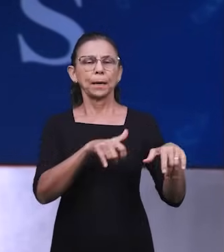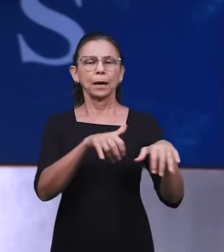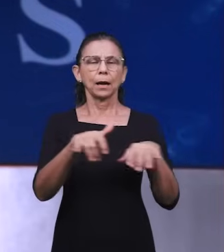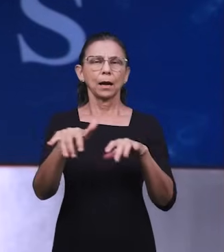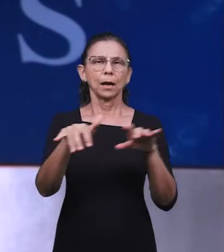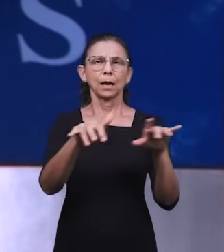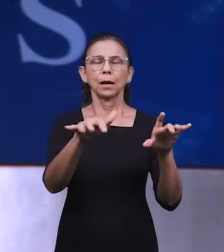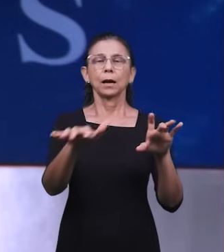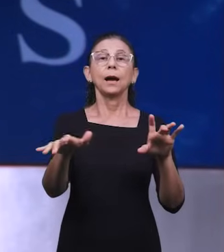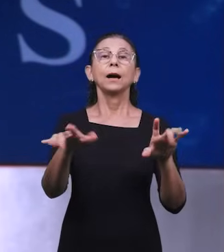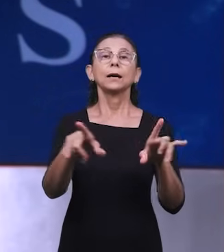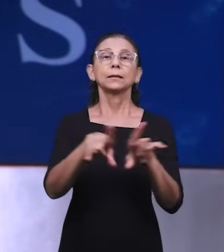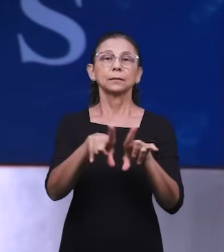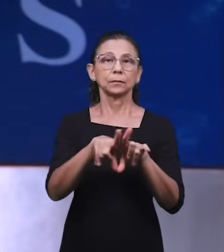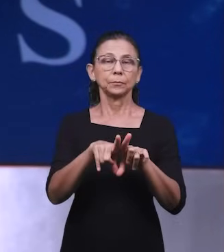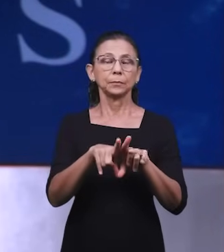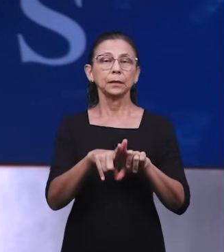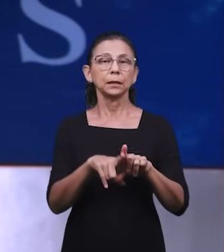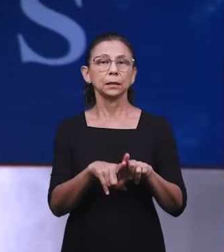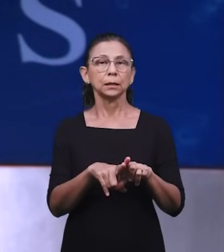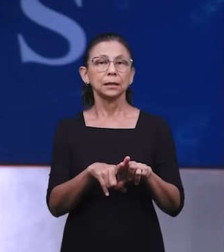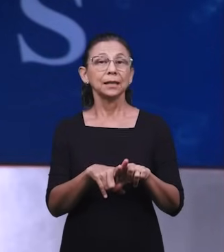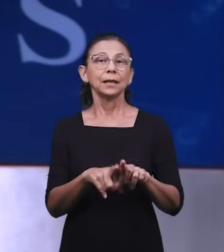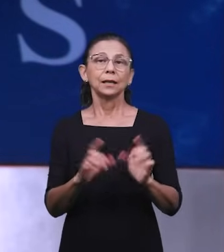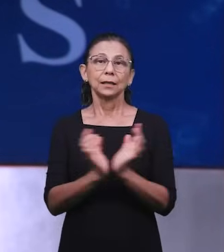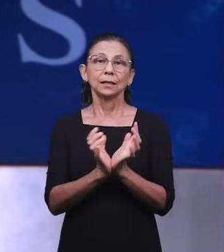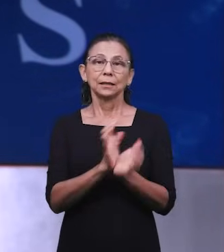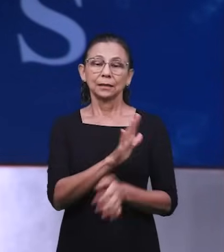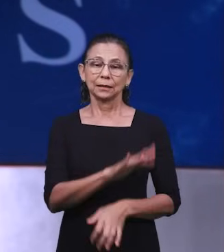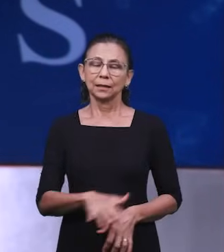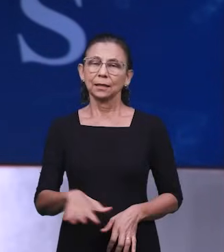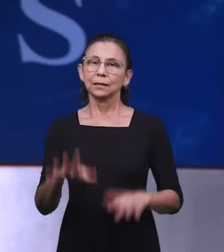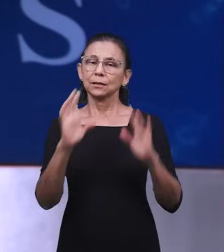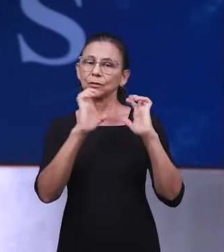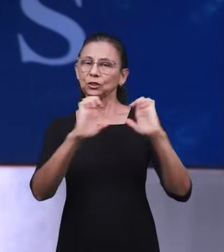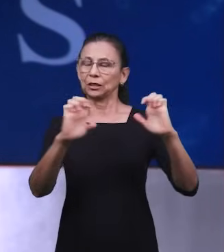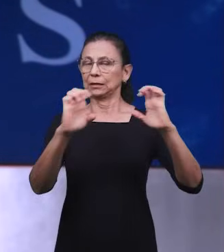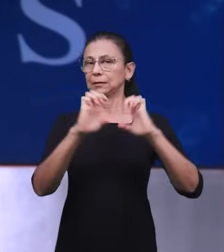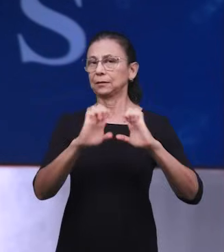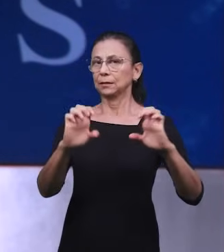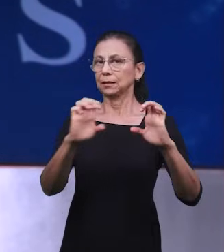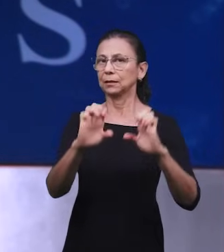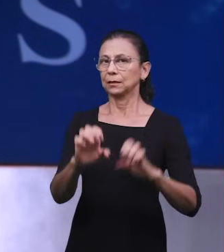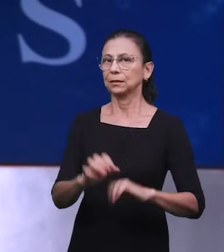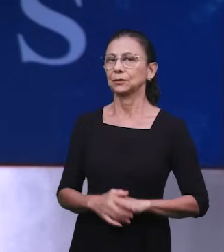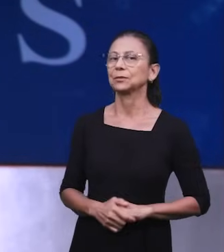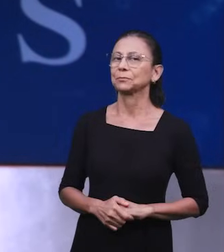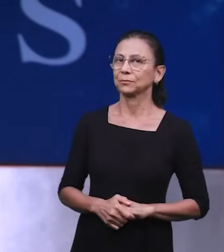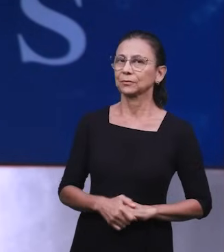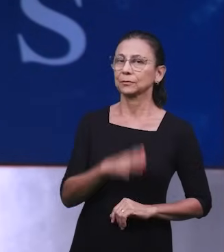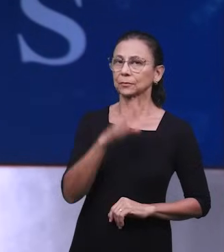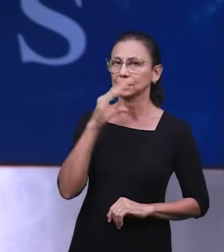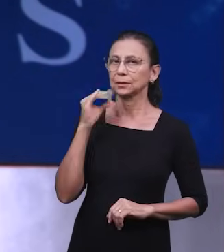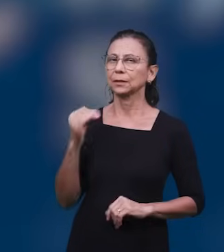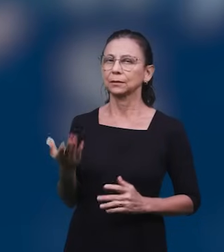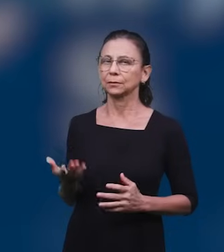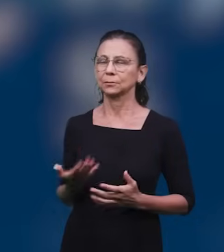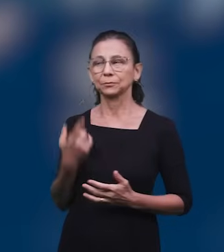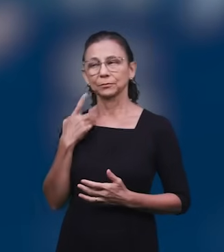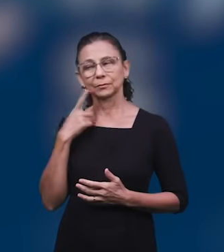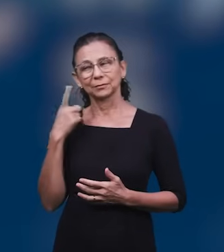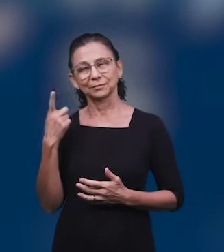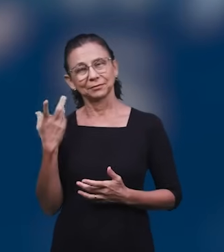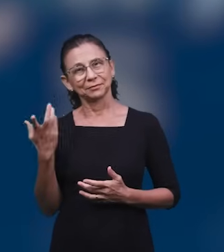Deus. E tivemos também evangelização das nossas crianças, tá? Vou mostrar para você as crianças, intermediários e os nossos